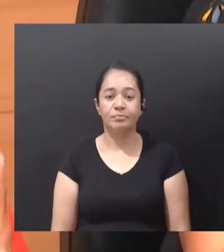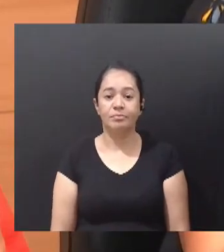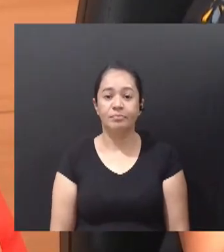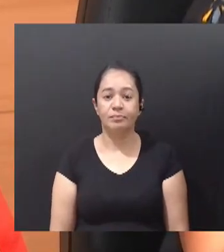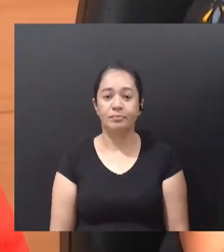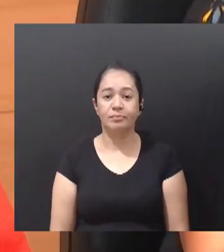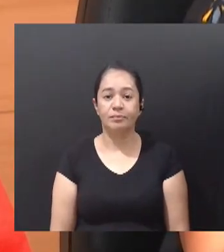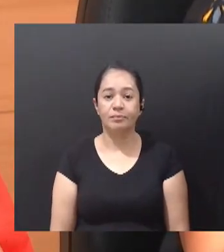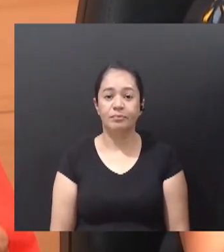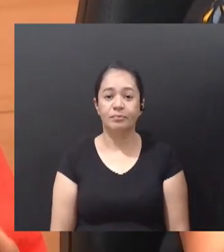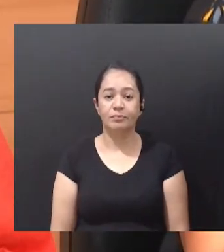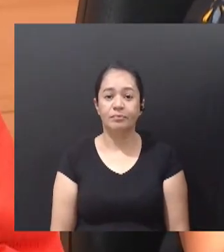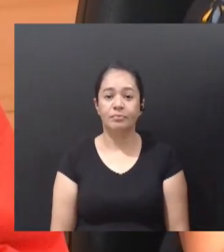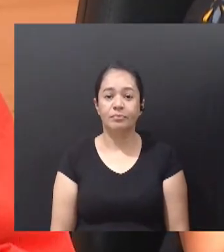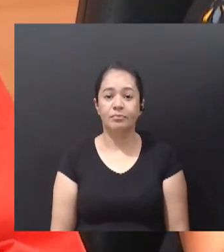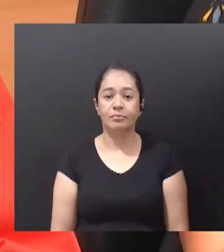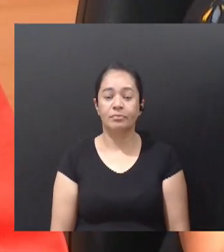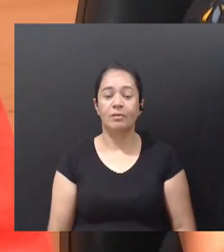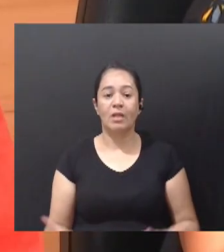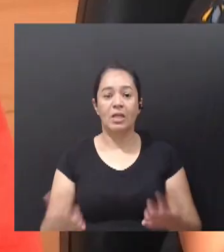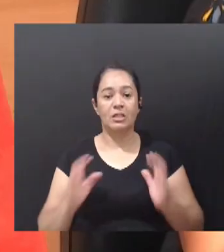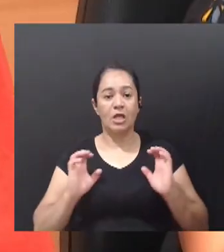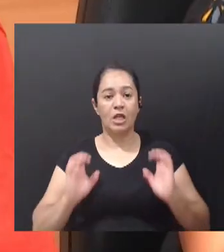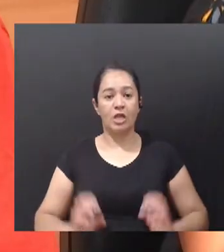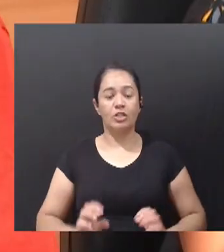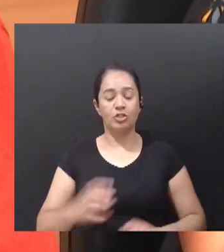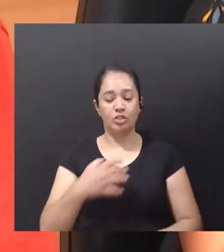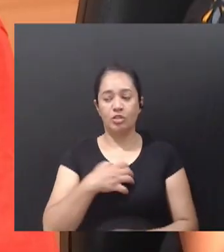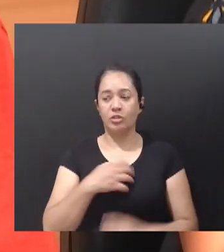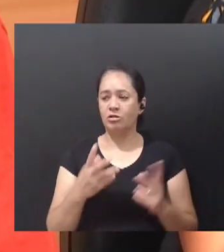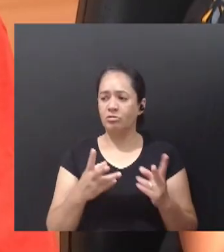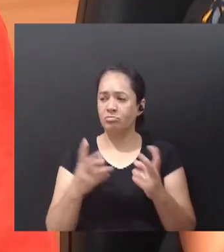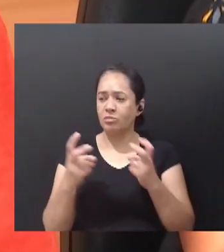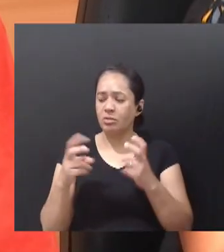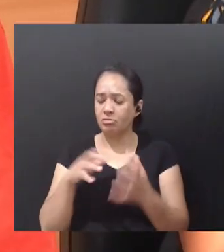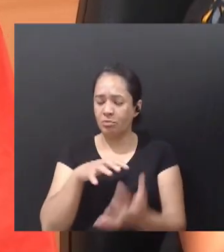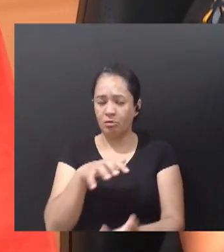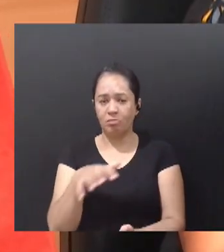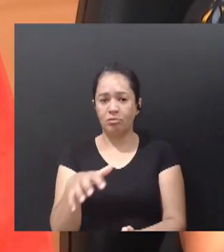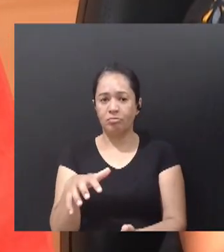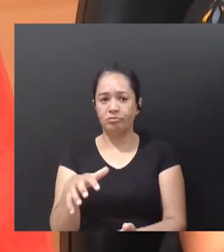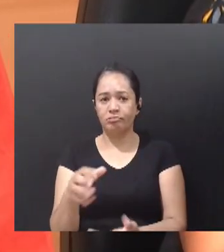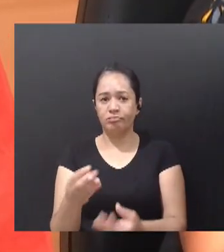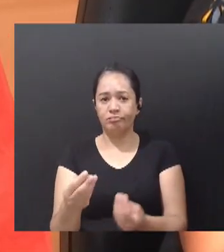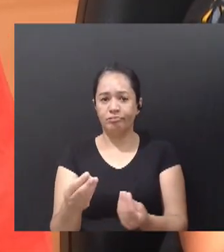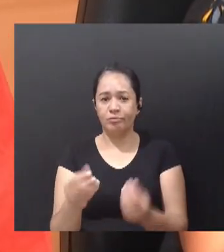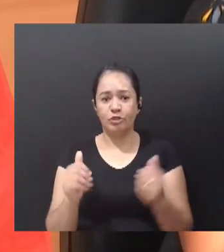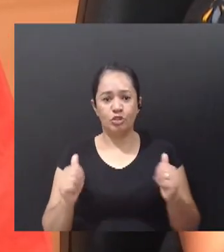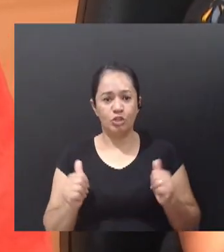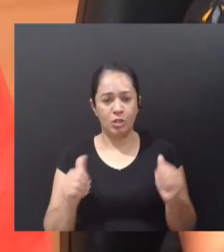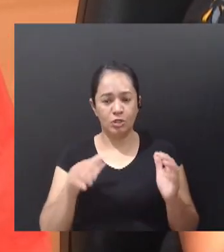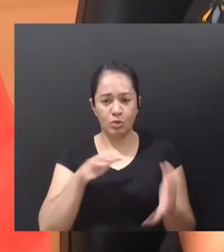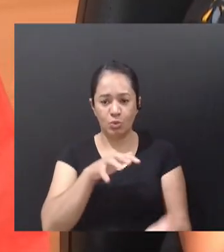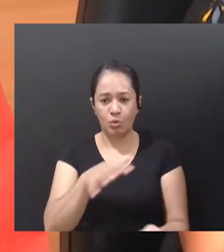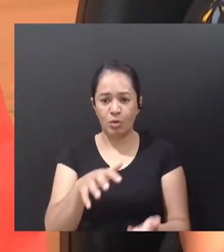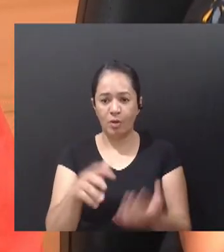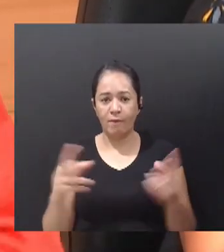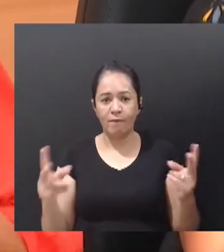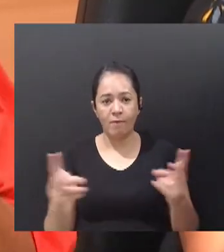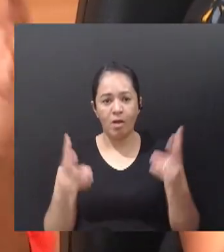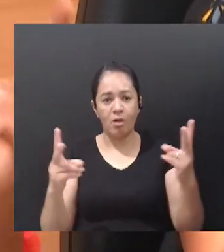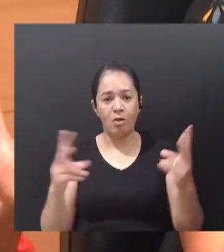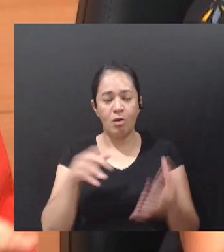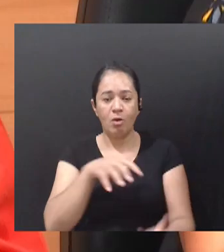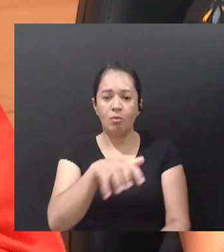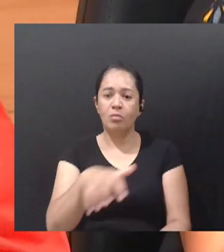Esse postulado ético, essa forma de ver o mundo, de agir no mundo, de valorar o mundo,